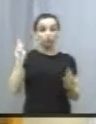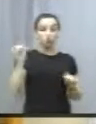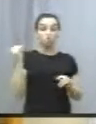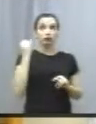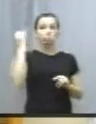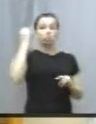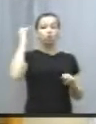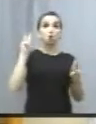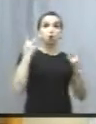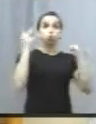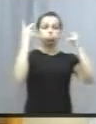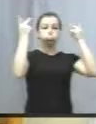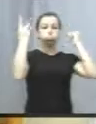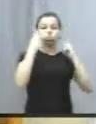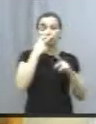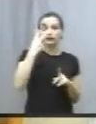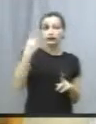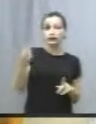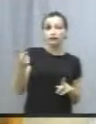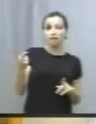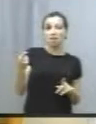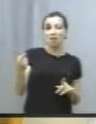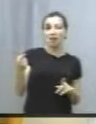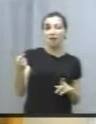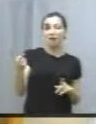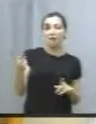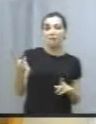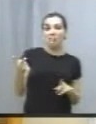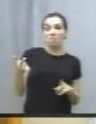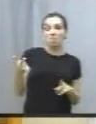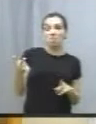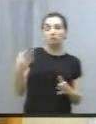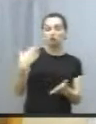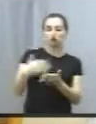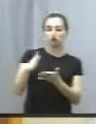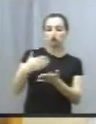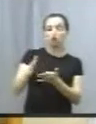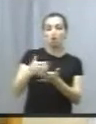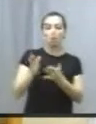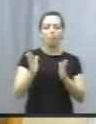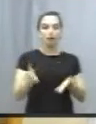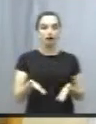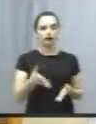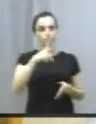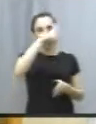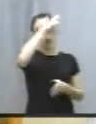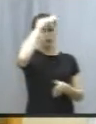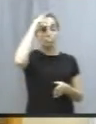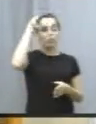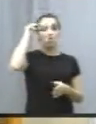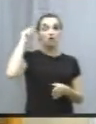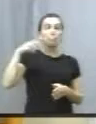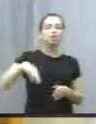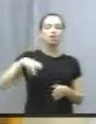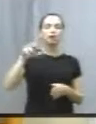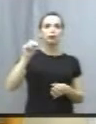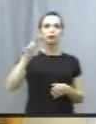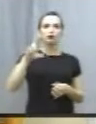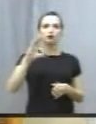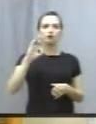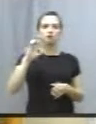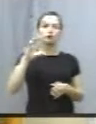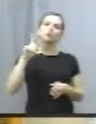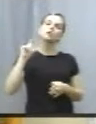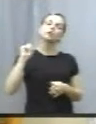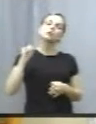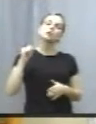você enxerga nas derrotas. O prefeito Marcelo Barbieri, por exemplo, perdeu acho que